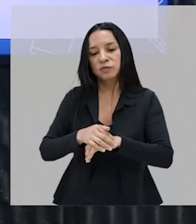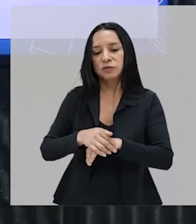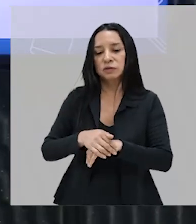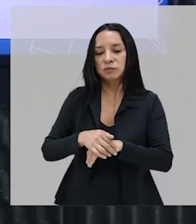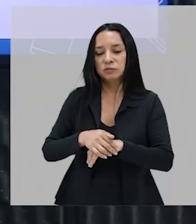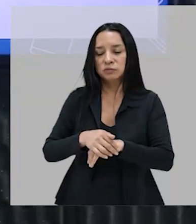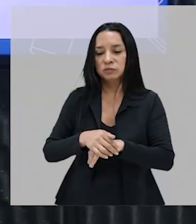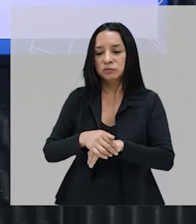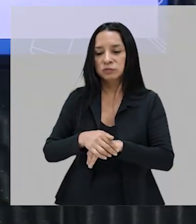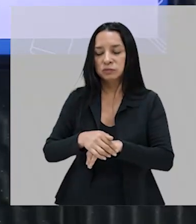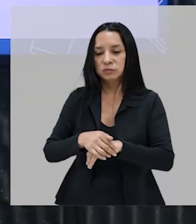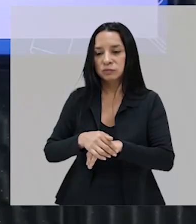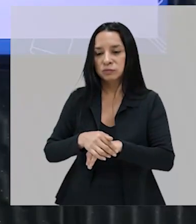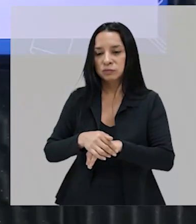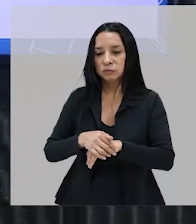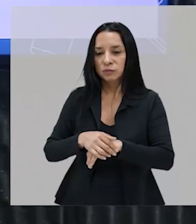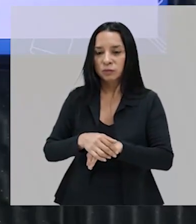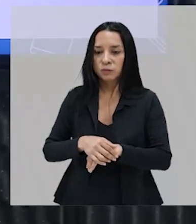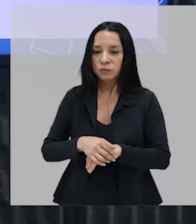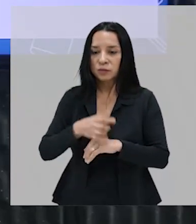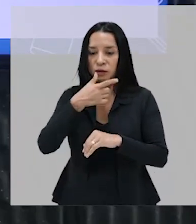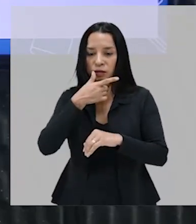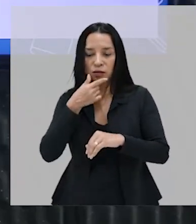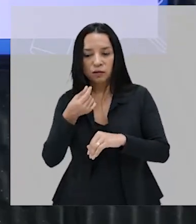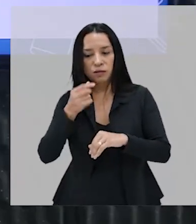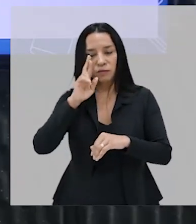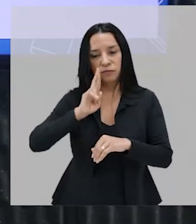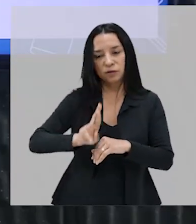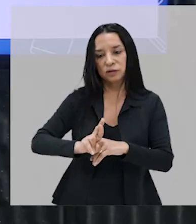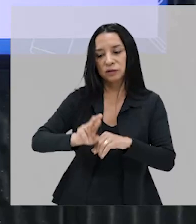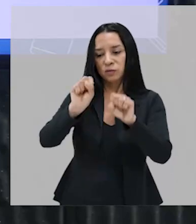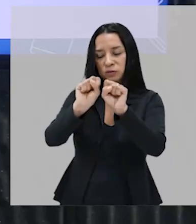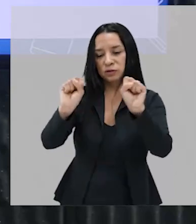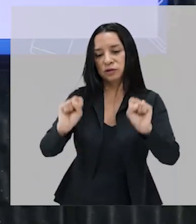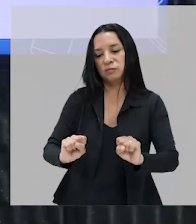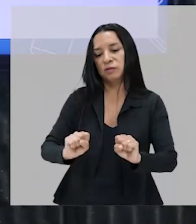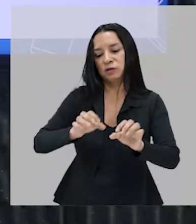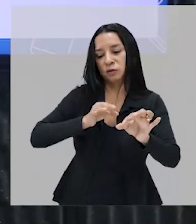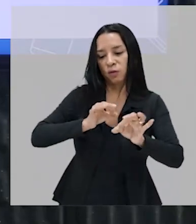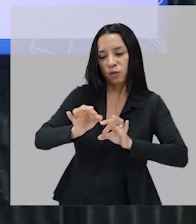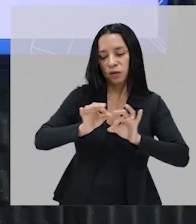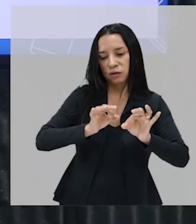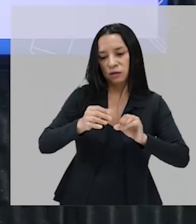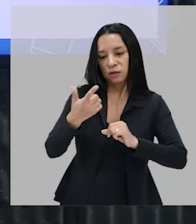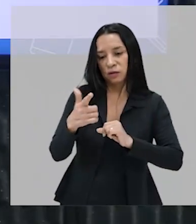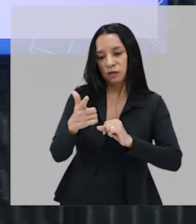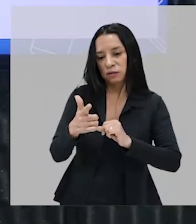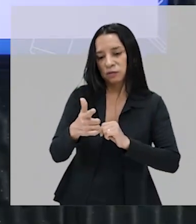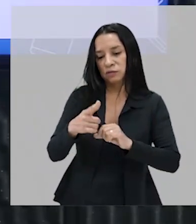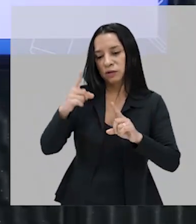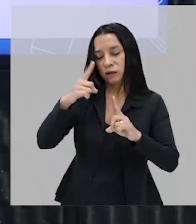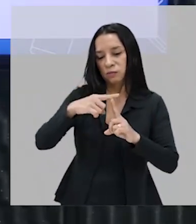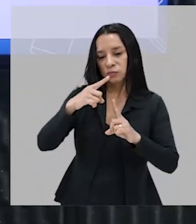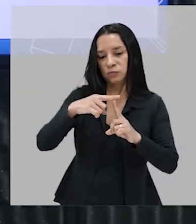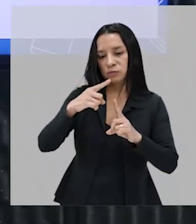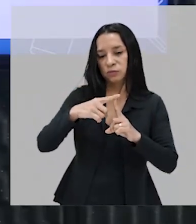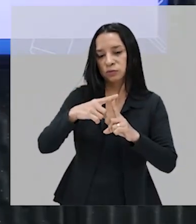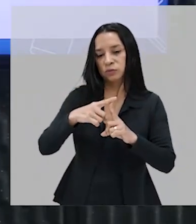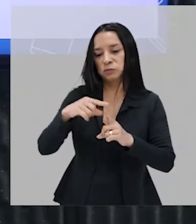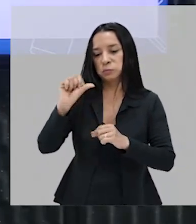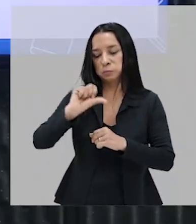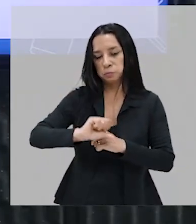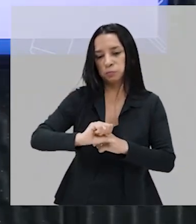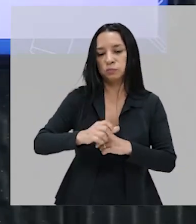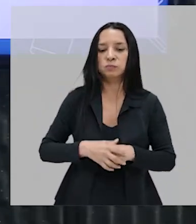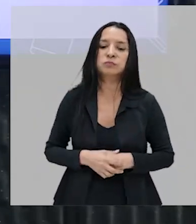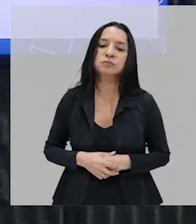voltar o pensamento de forma organizada, formatada, sem nenhum tipo de prejuízo, ok? Então, letra B,